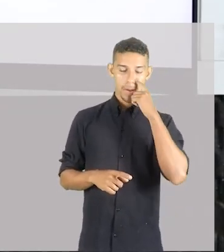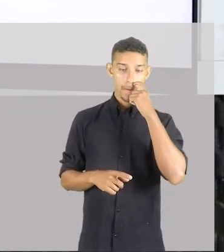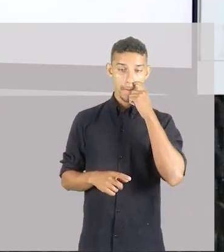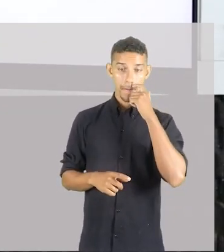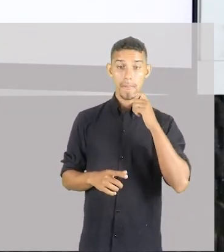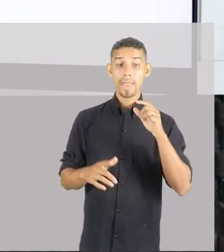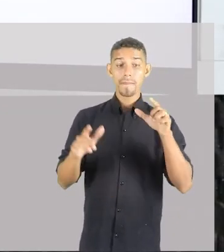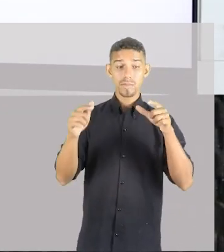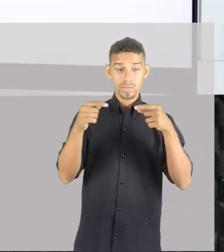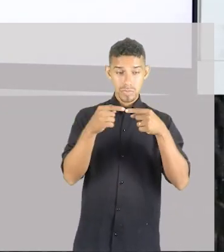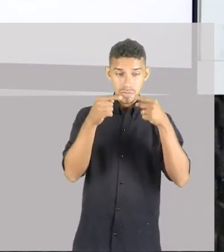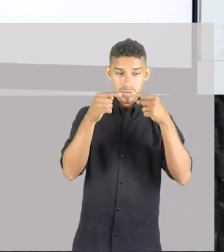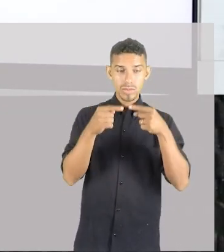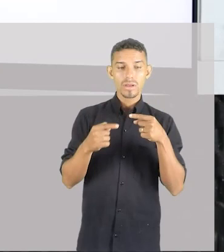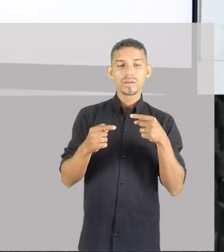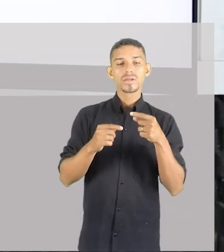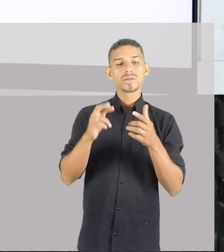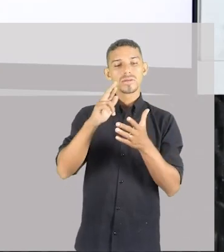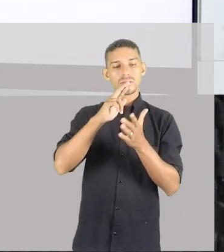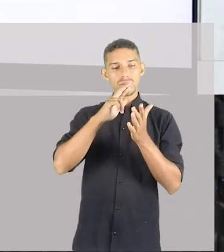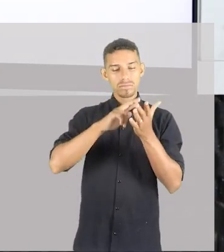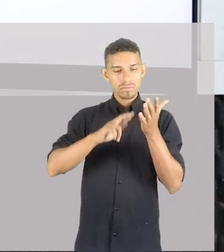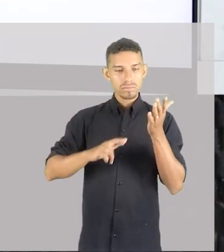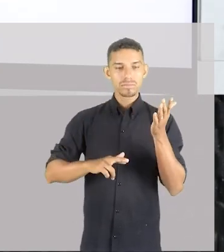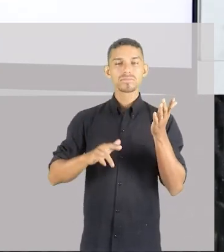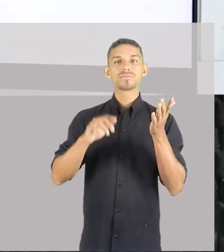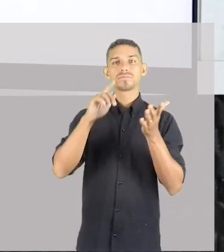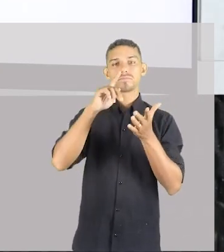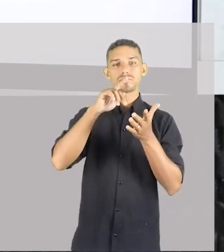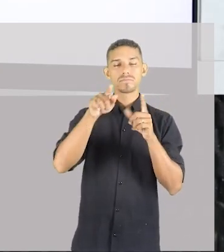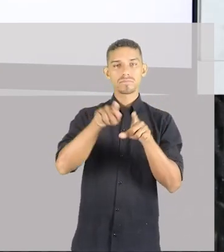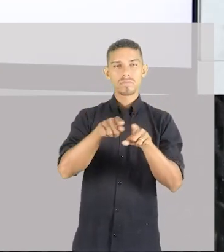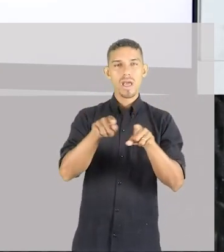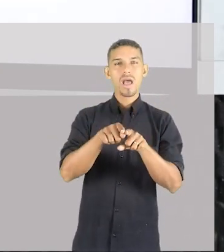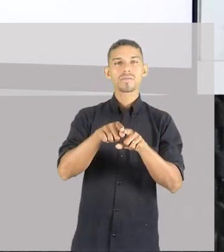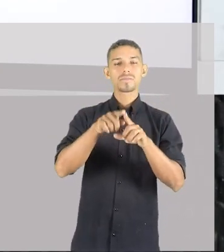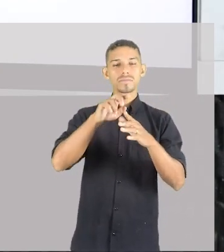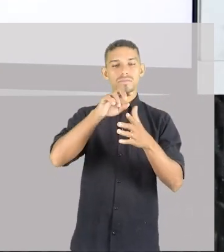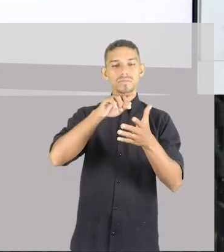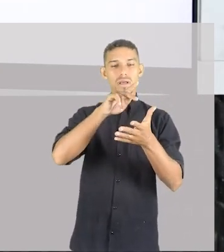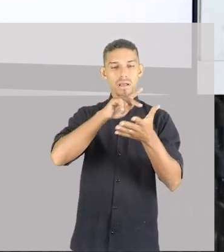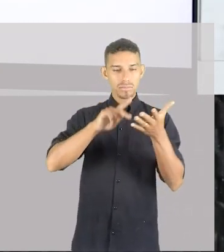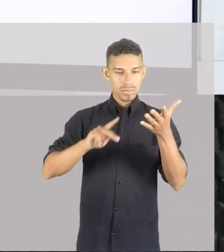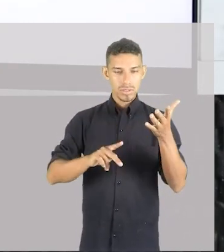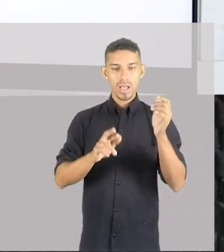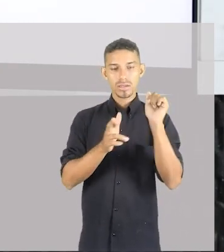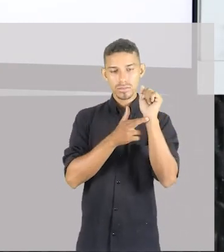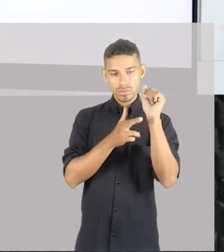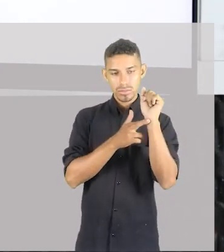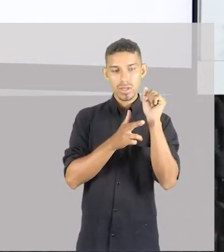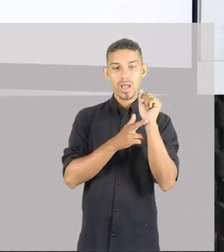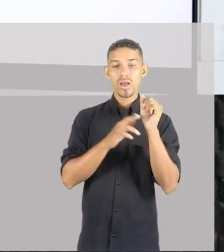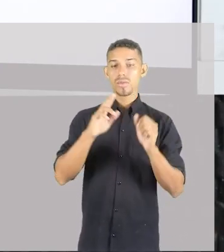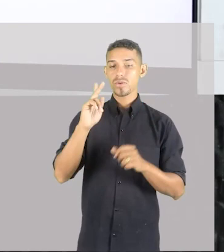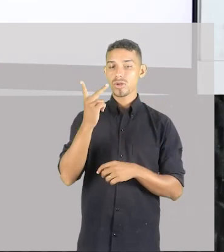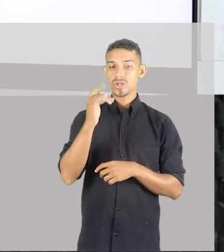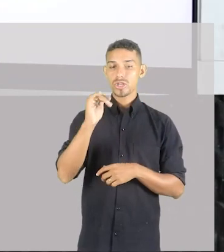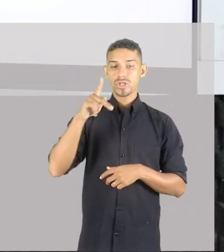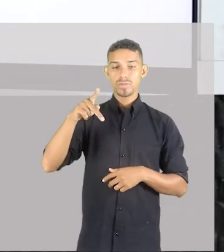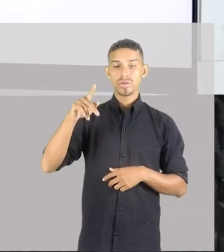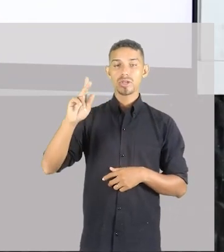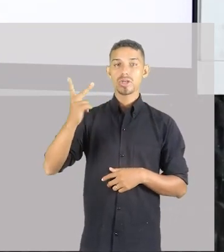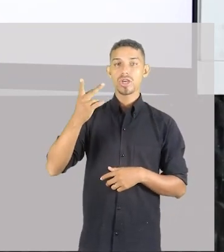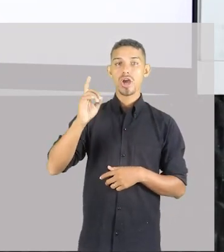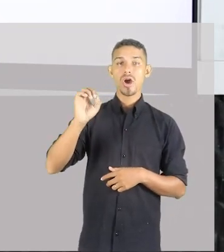mescla um ritmo intenso com rimas poéticas de teor social integrando o cenário cultural conhecido como hip hop o